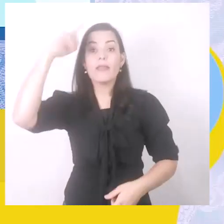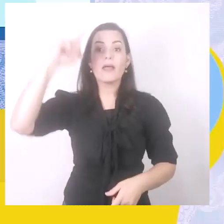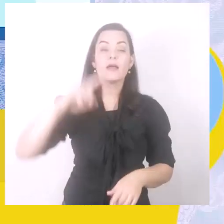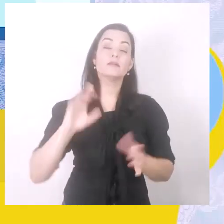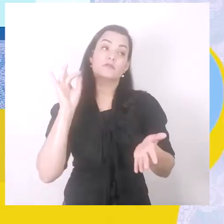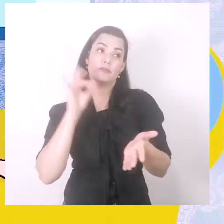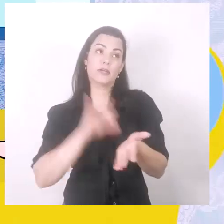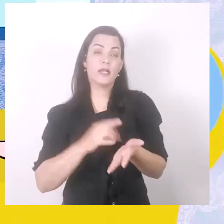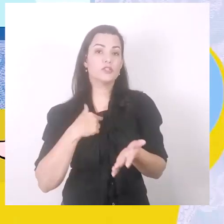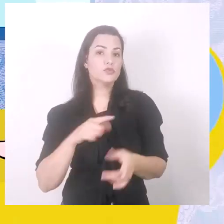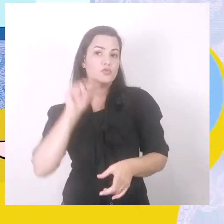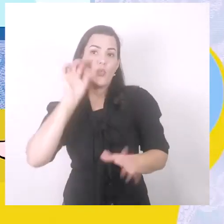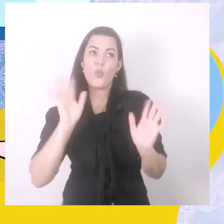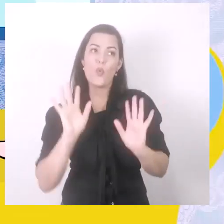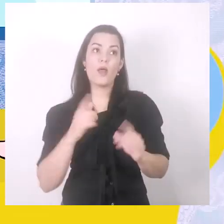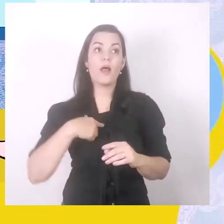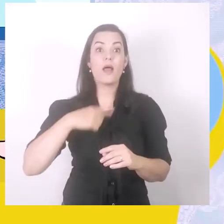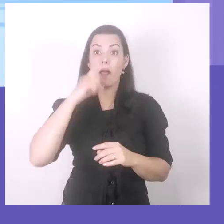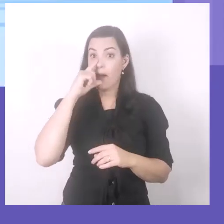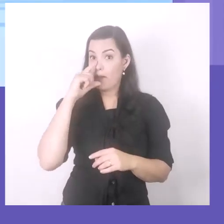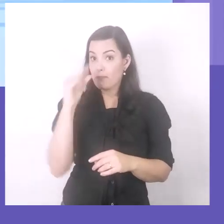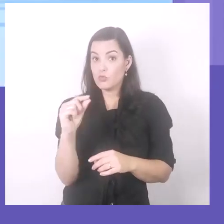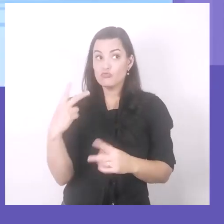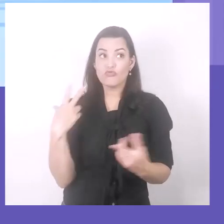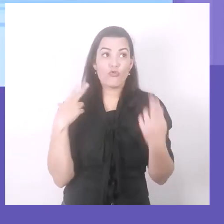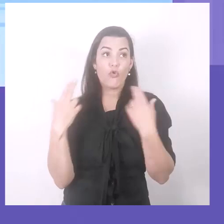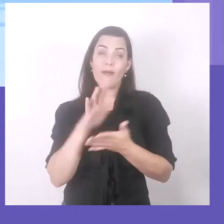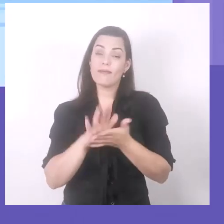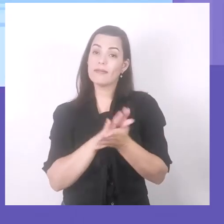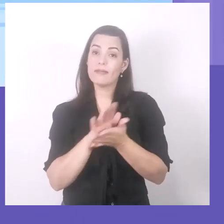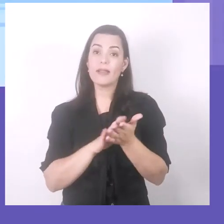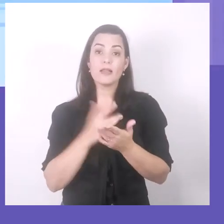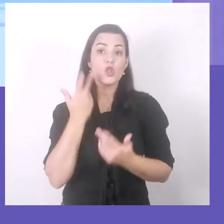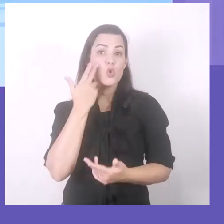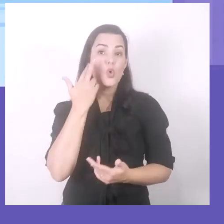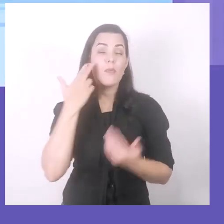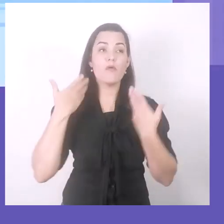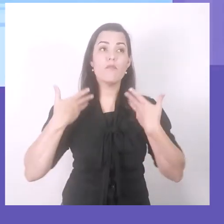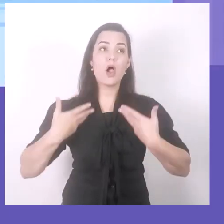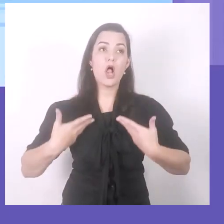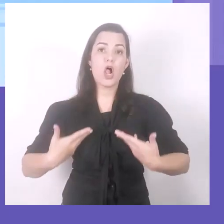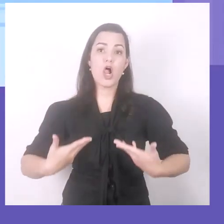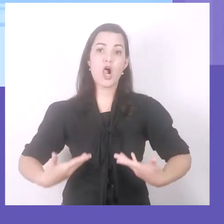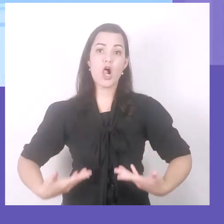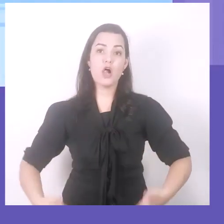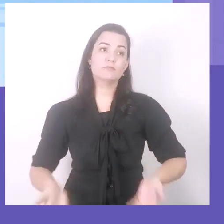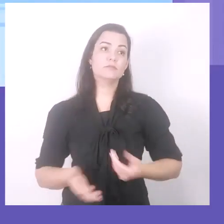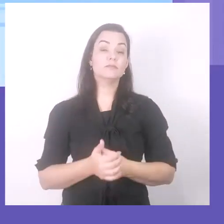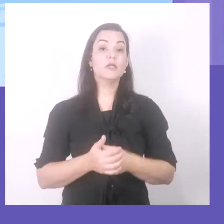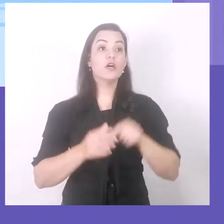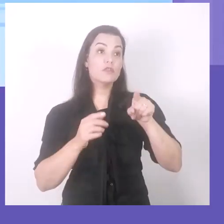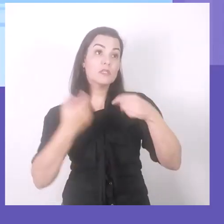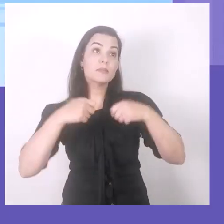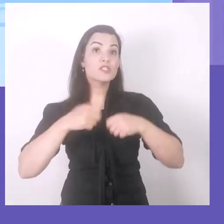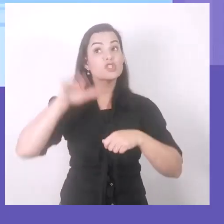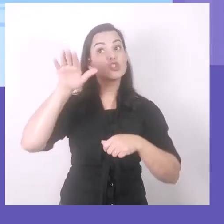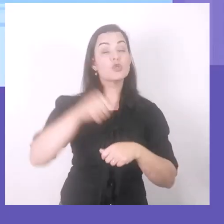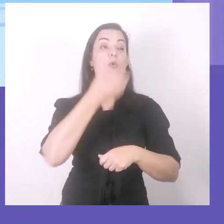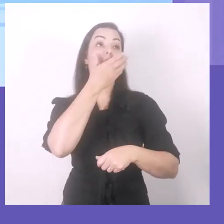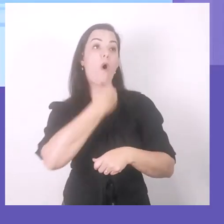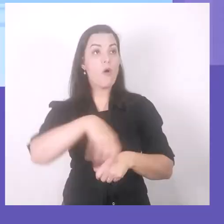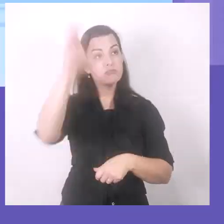cabelo. Então ele meio que foi crescendo naturalmente. Você devia ter chamado um príncipe. Príncipe é bom pra resolver